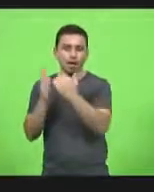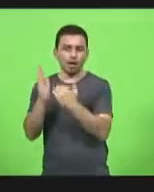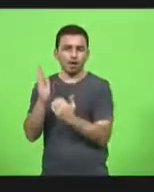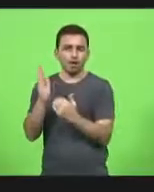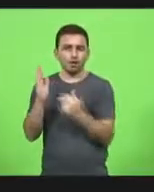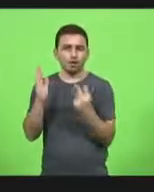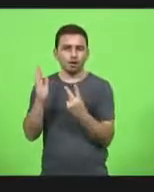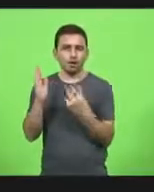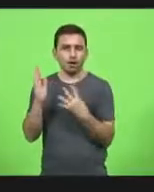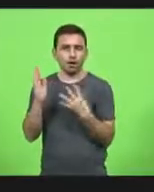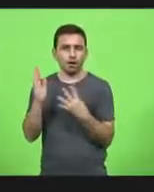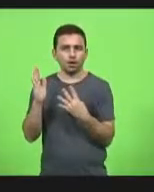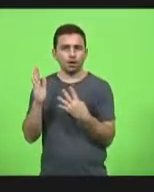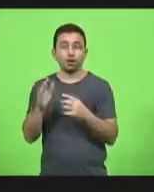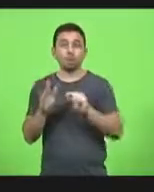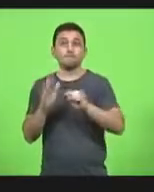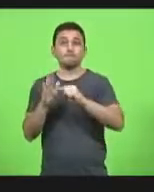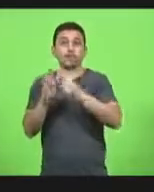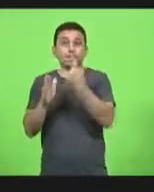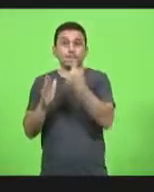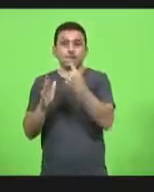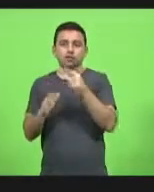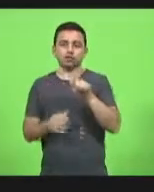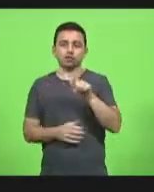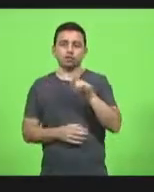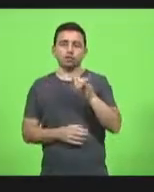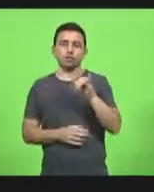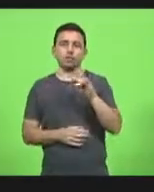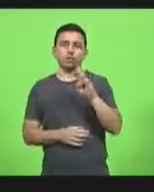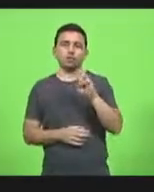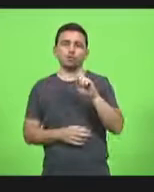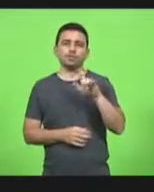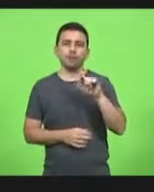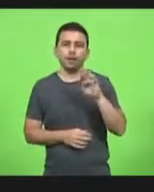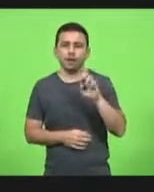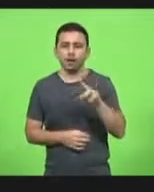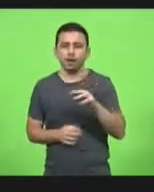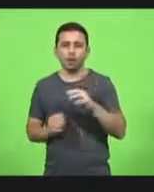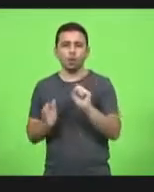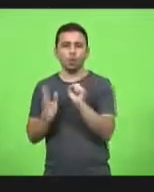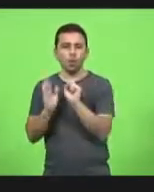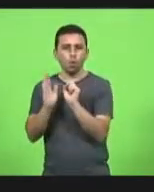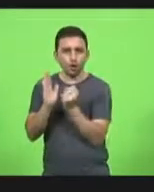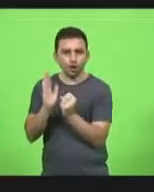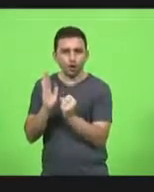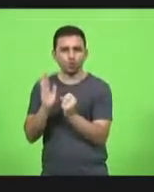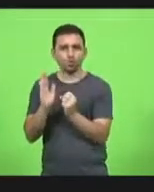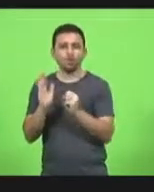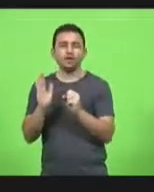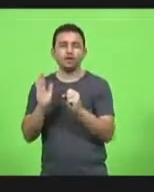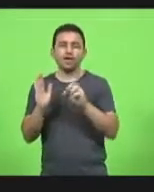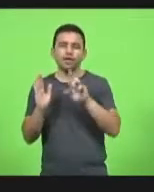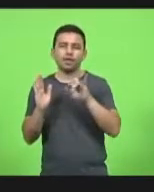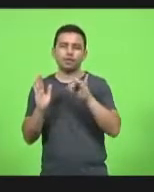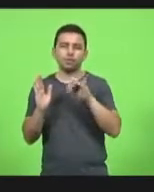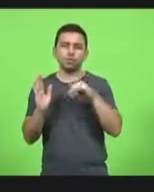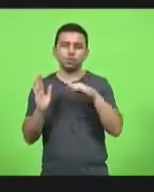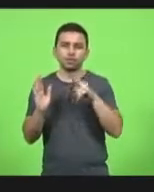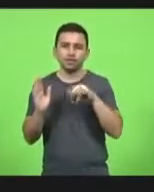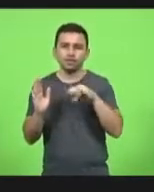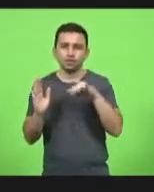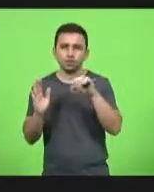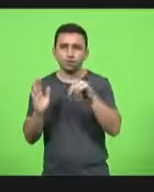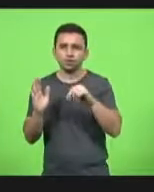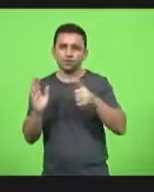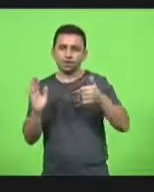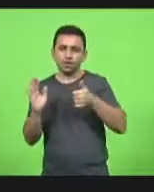posição. Em primeiro lugar está Gibraltar, segundo Bélgica. Em 8º lugar, Reino Unido. Em 12º, Estados Unidos da América.